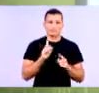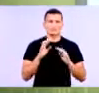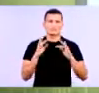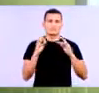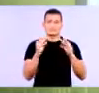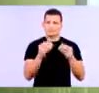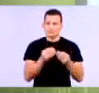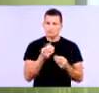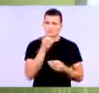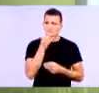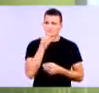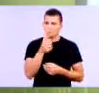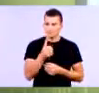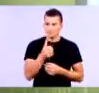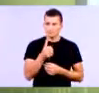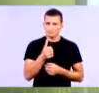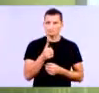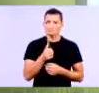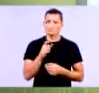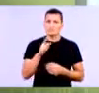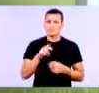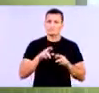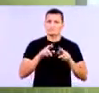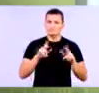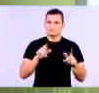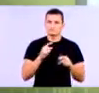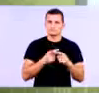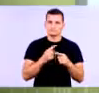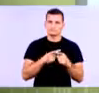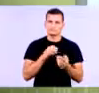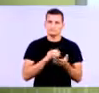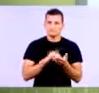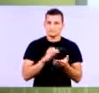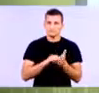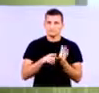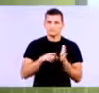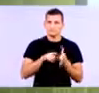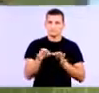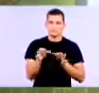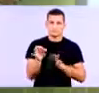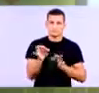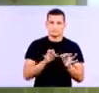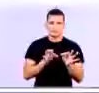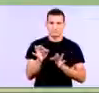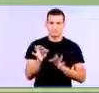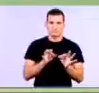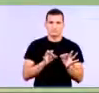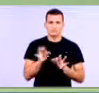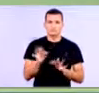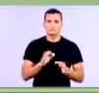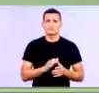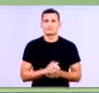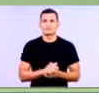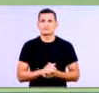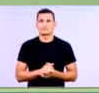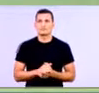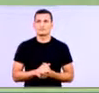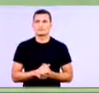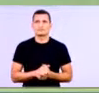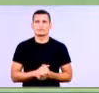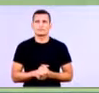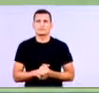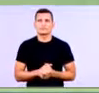são eficientes. É essa a diferença, porque faltou um prévio planejamento, tá? Questão